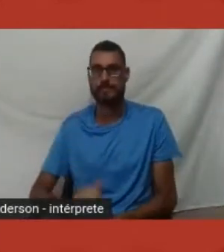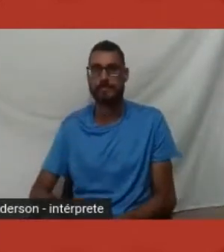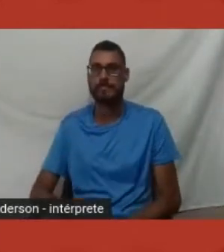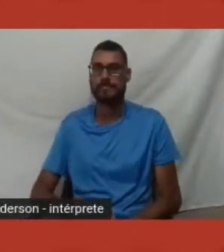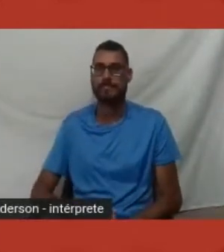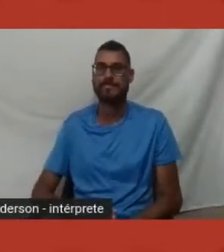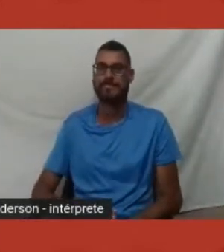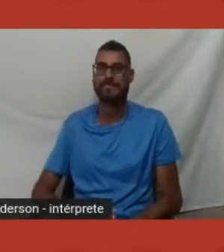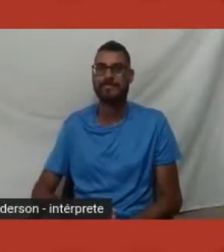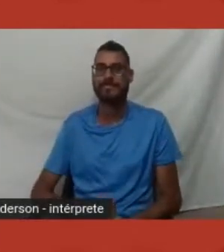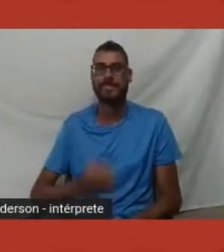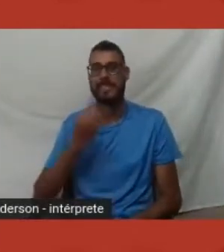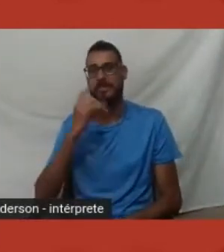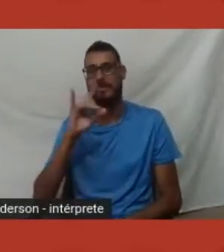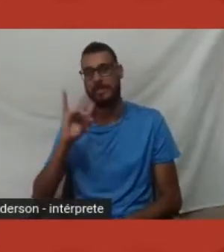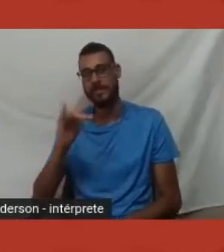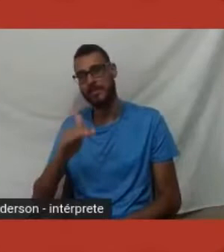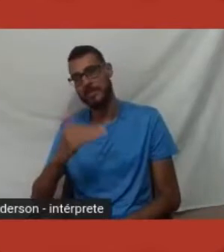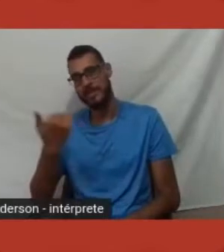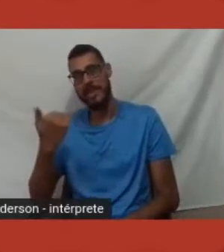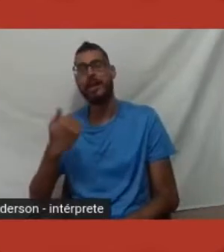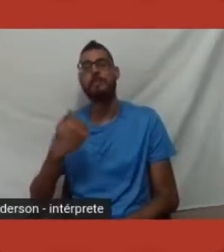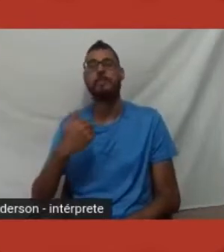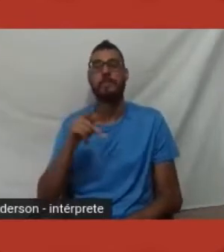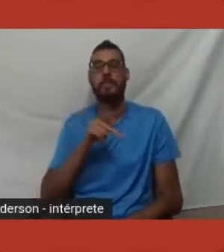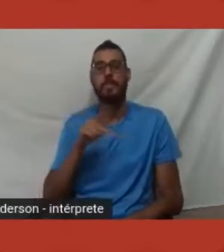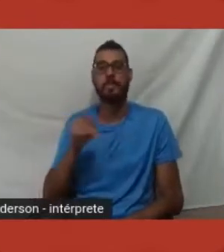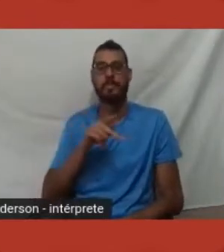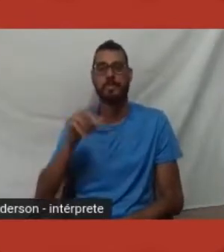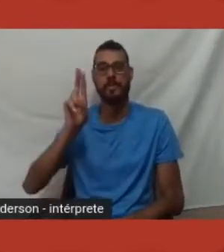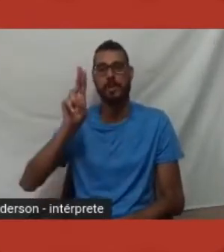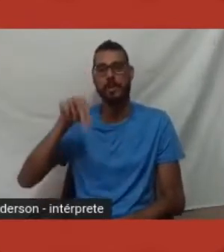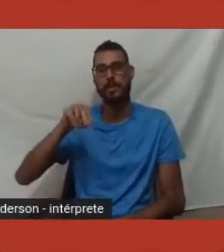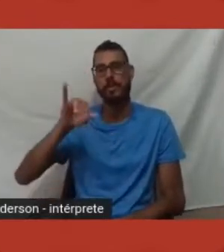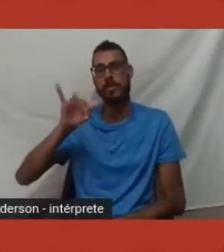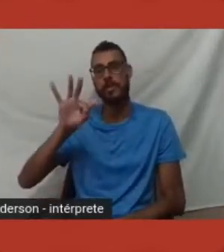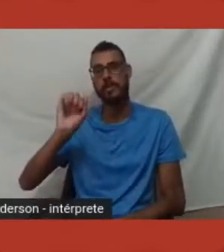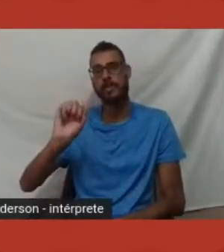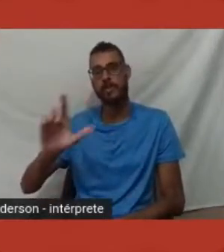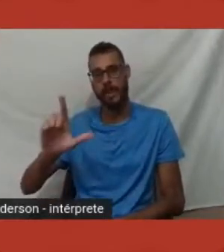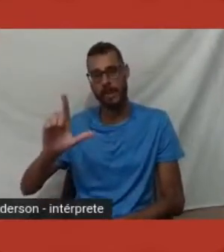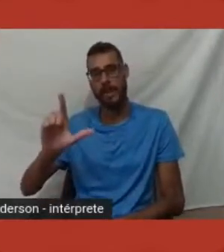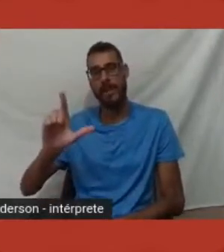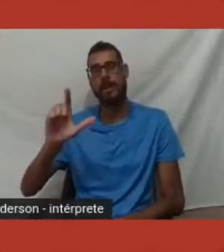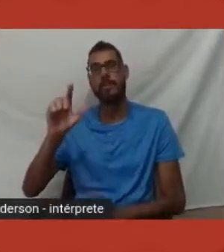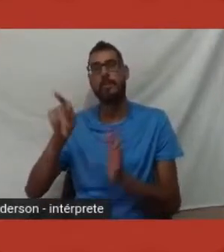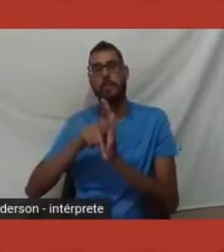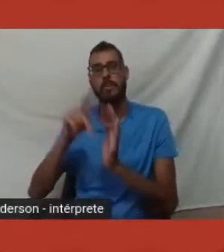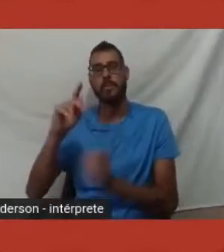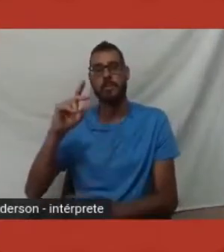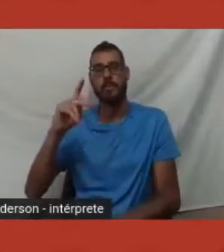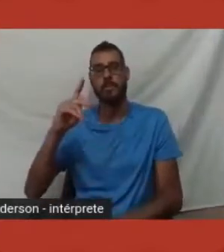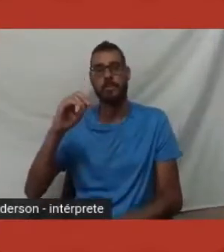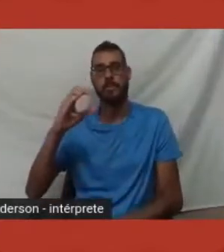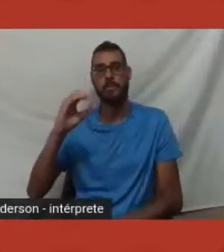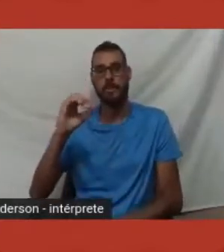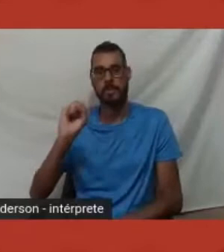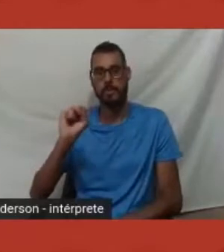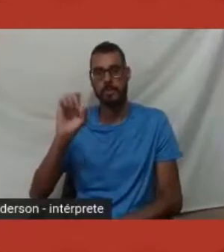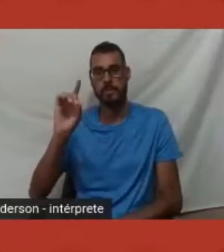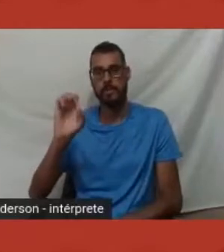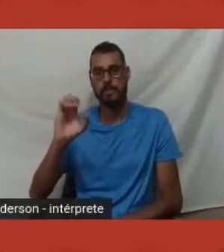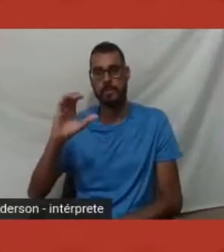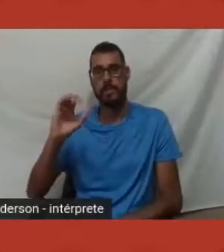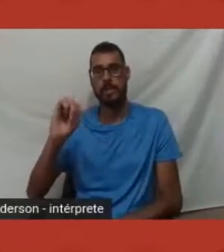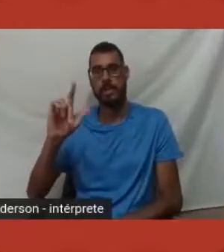Bom dia, eu sou professora da Unifal, Campus Avançados do Poços de Caldas, né, do Instituto de Ciência e